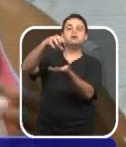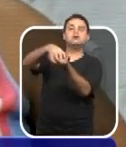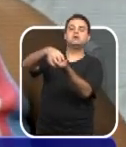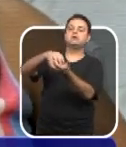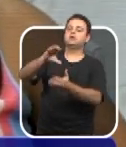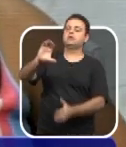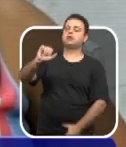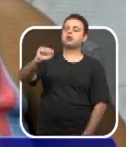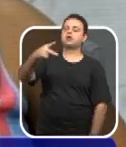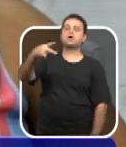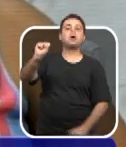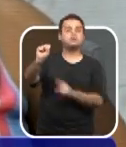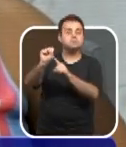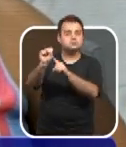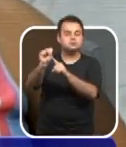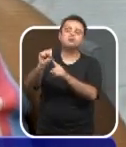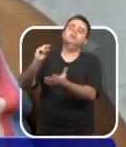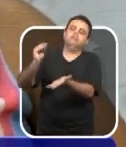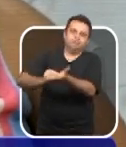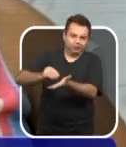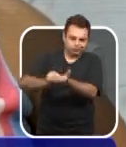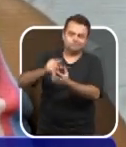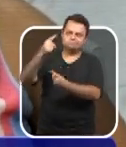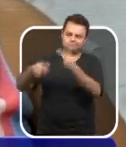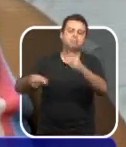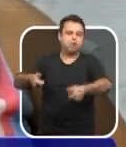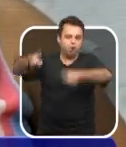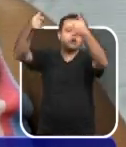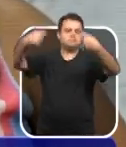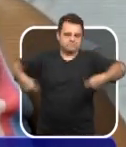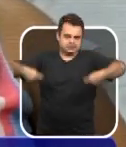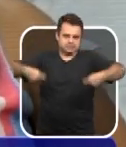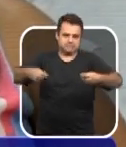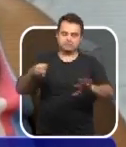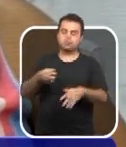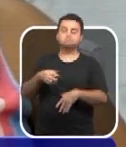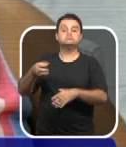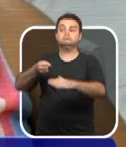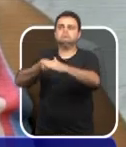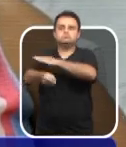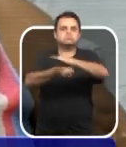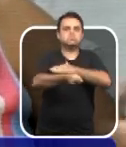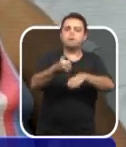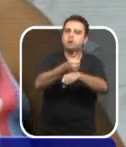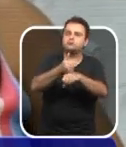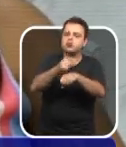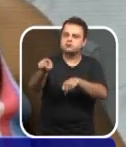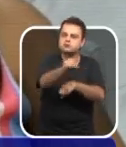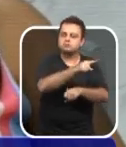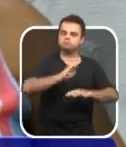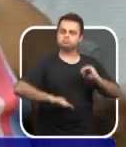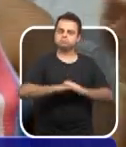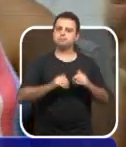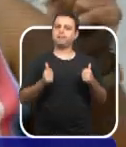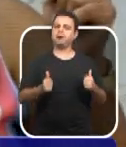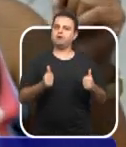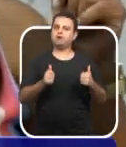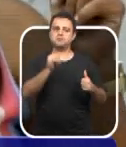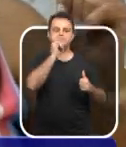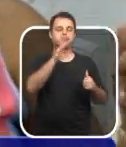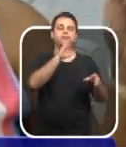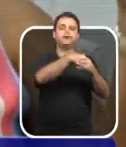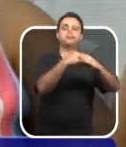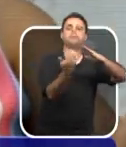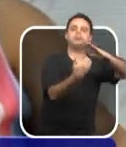vai surgindo. Né? Então, tem que ter profissionais lá adequados, empenhados em cuidar da saúde mental do